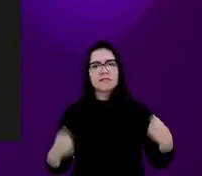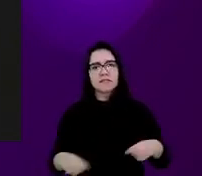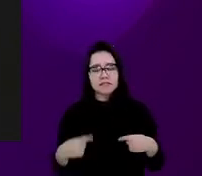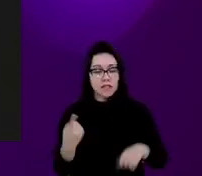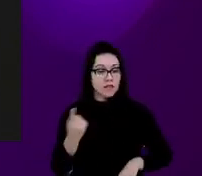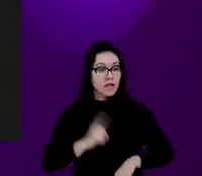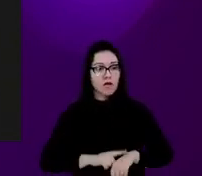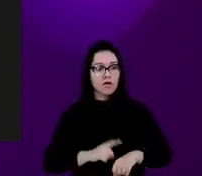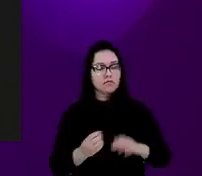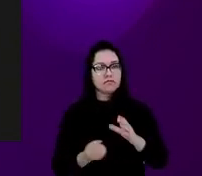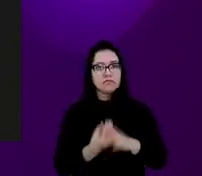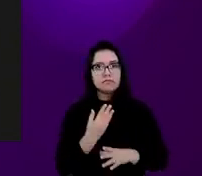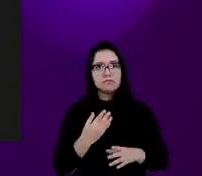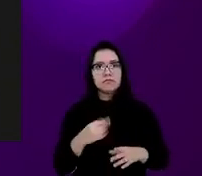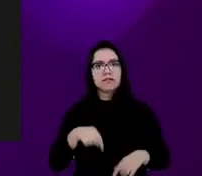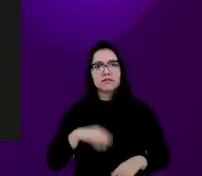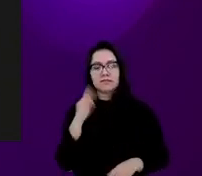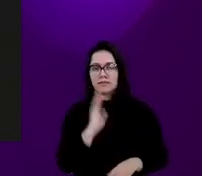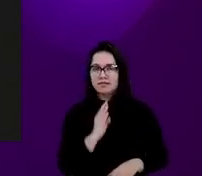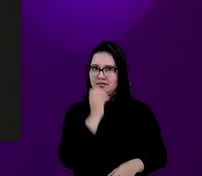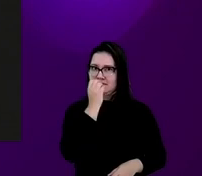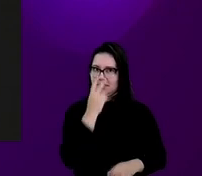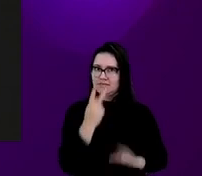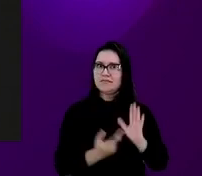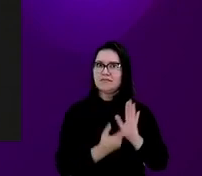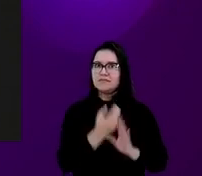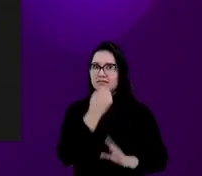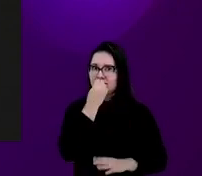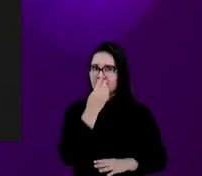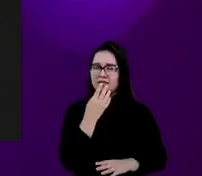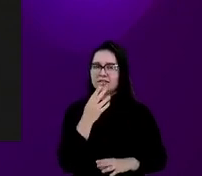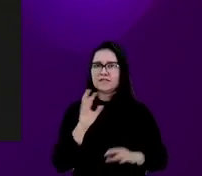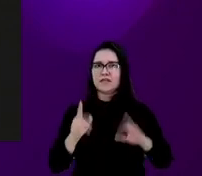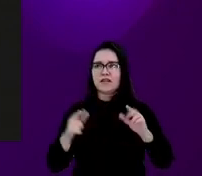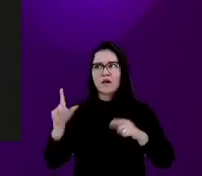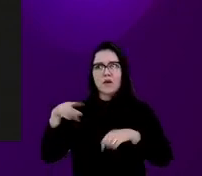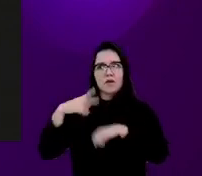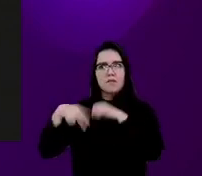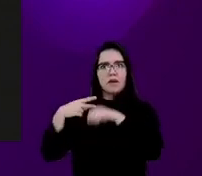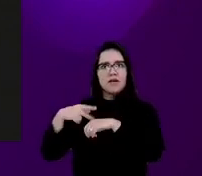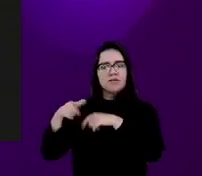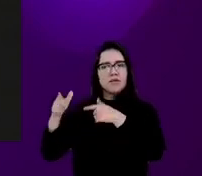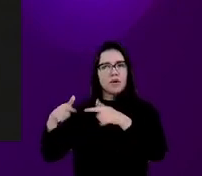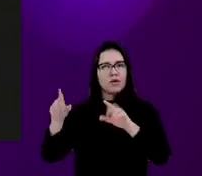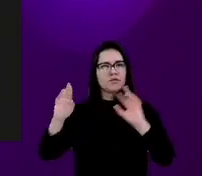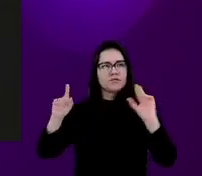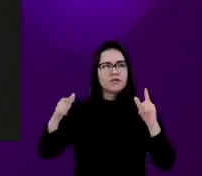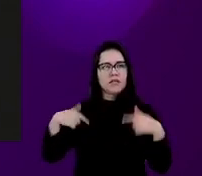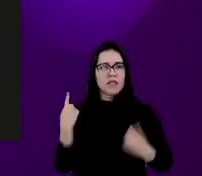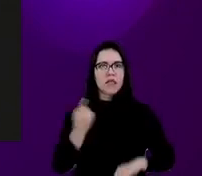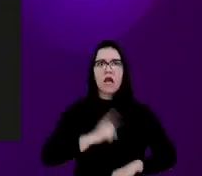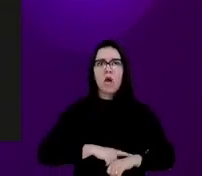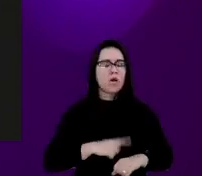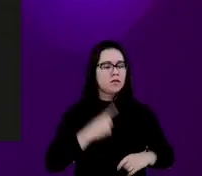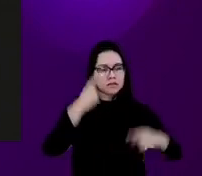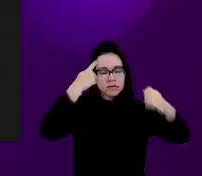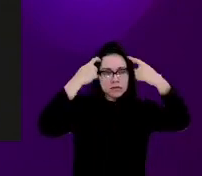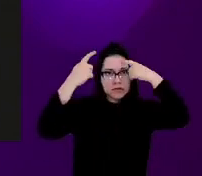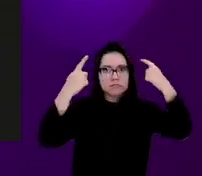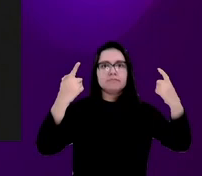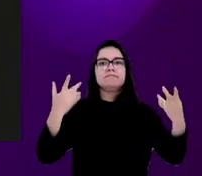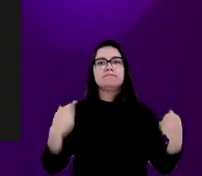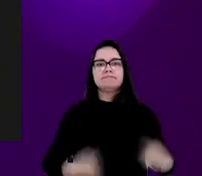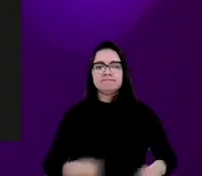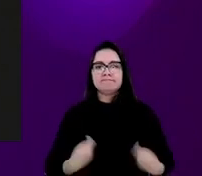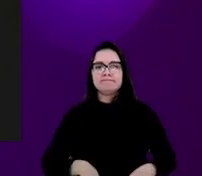cirurgião brasileiro ele é muito bom nisso, diferente de outros cirurgiões, de outros, para ver pela possibilidade, pela necessidade. Então a gente às vezes